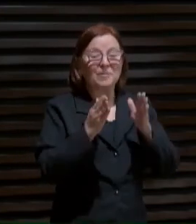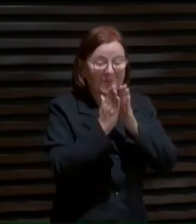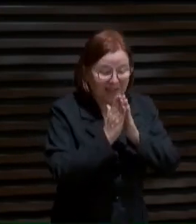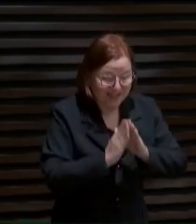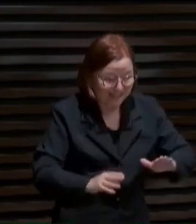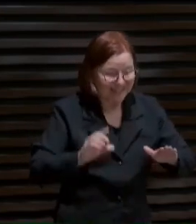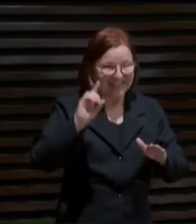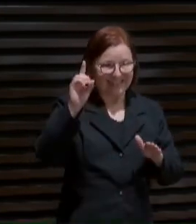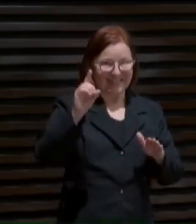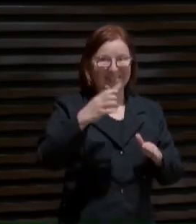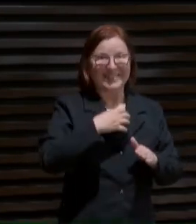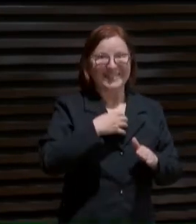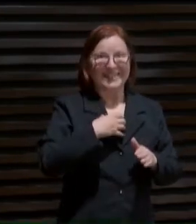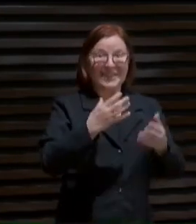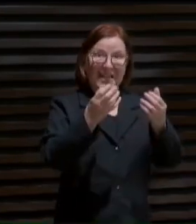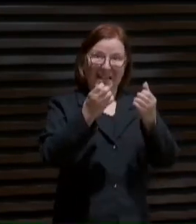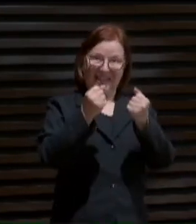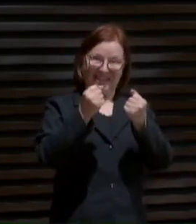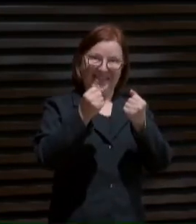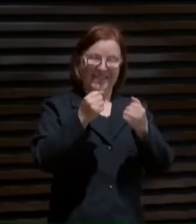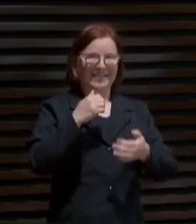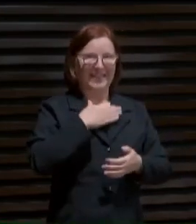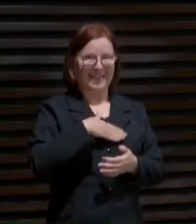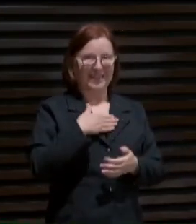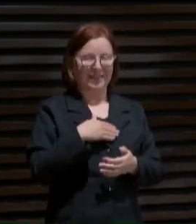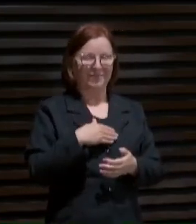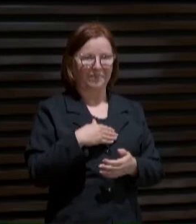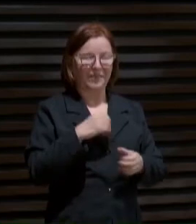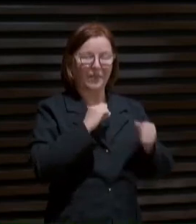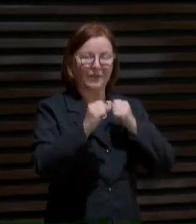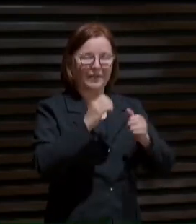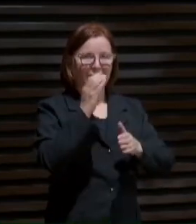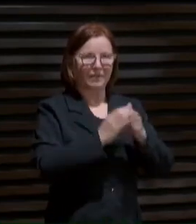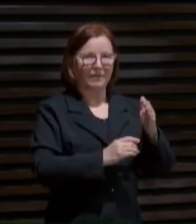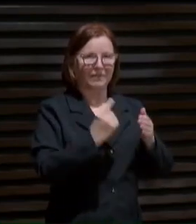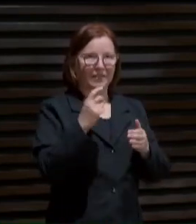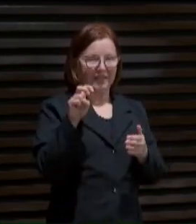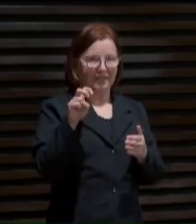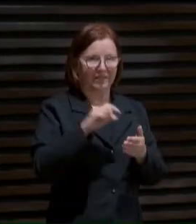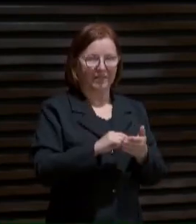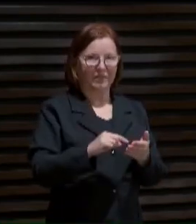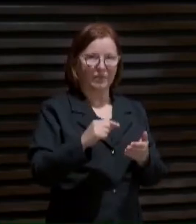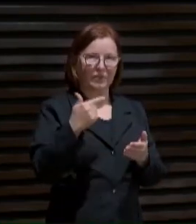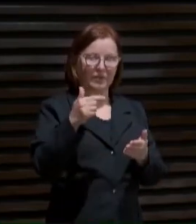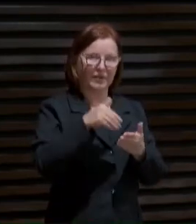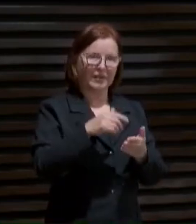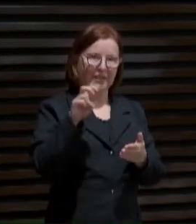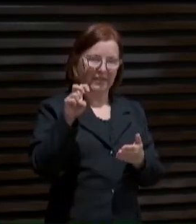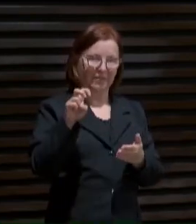agradável é isso aqui está baseado no texto do Salmo 15 Versículo 2 a 5 que diz